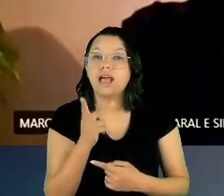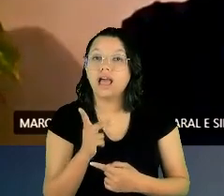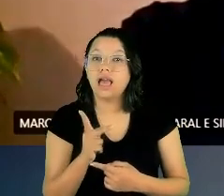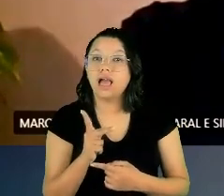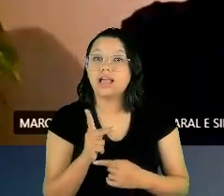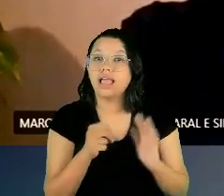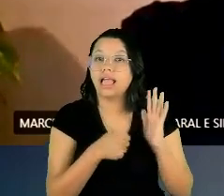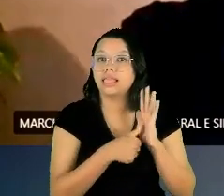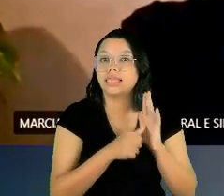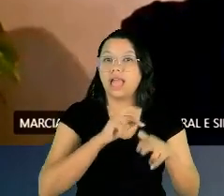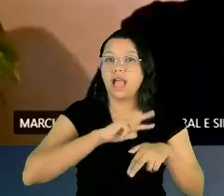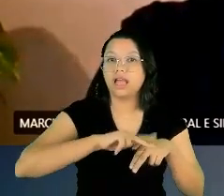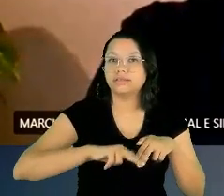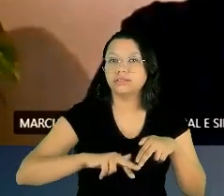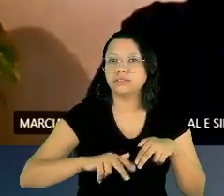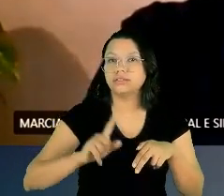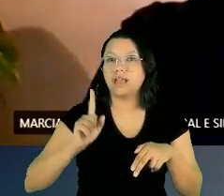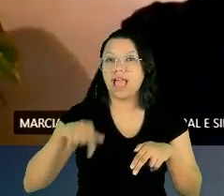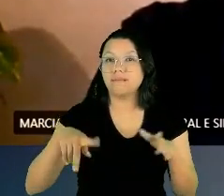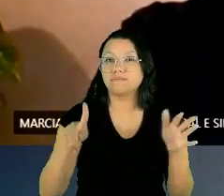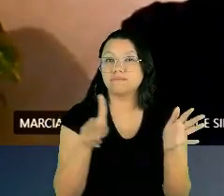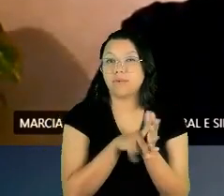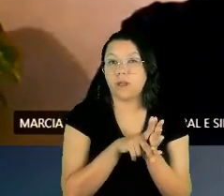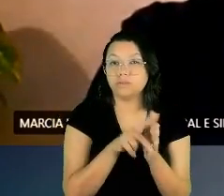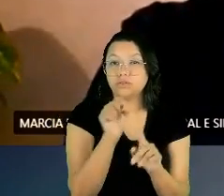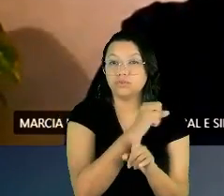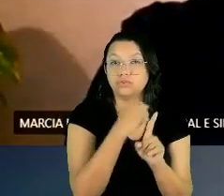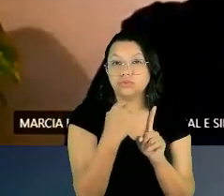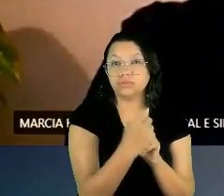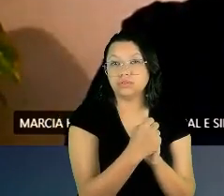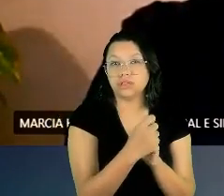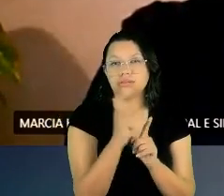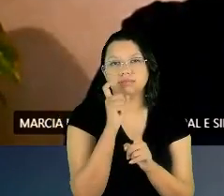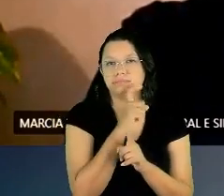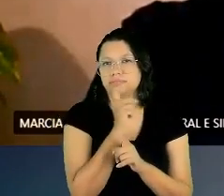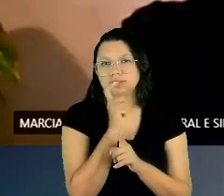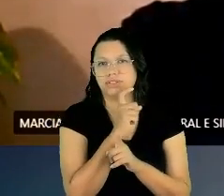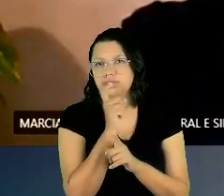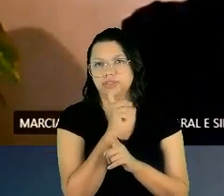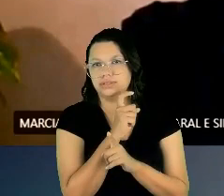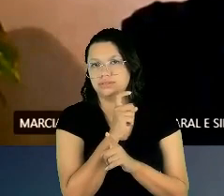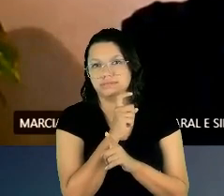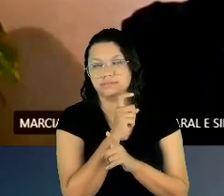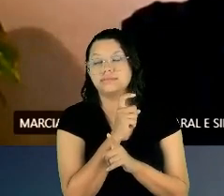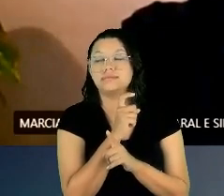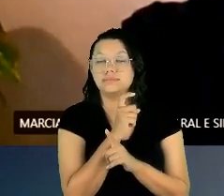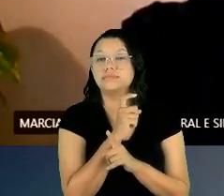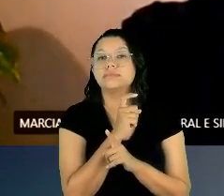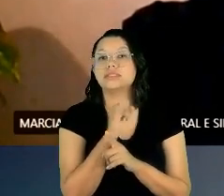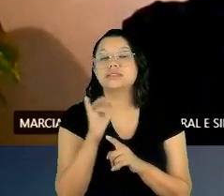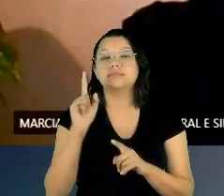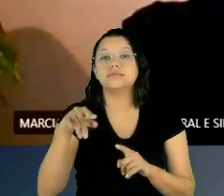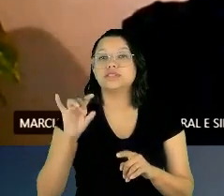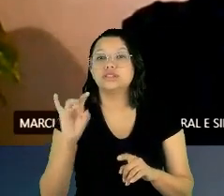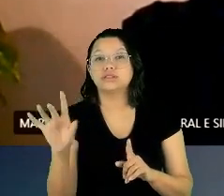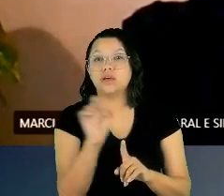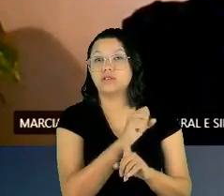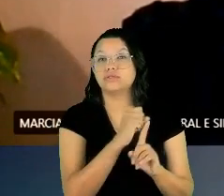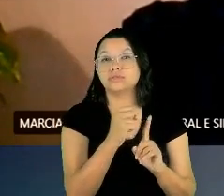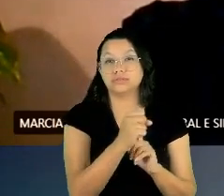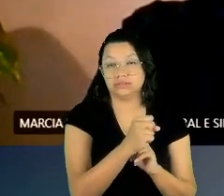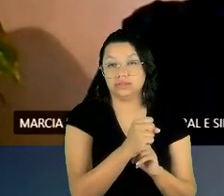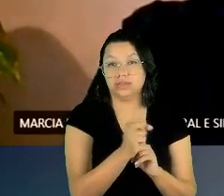Mas eu disser que a identidade de gênero, ela é exclusiva ao social, eu estou mentindo, porque não é isso. Se